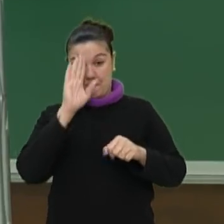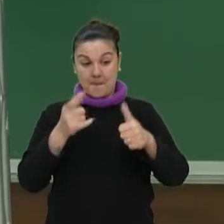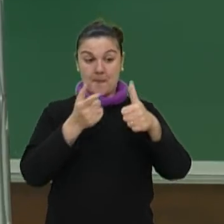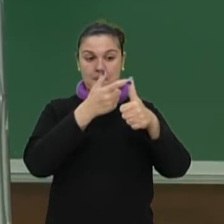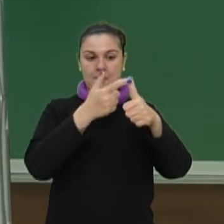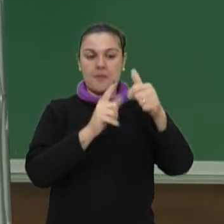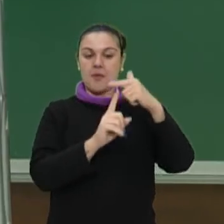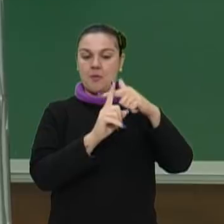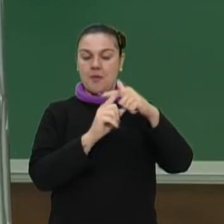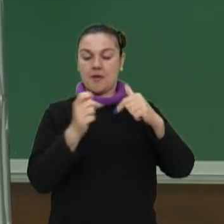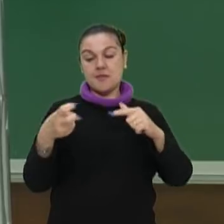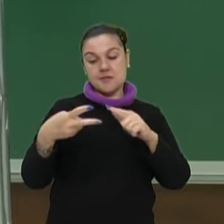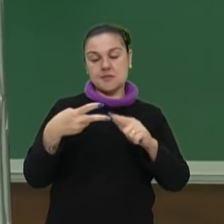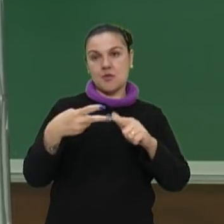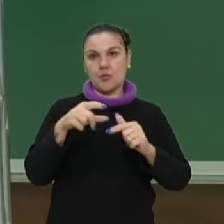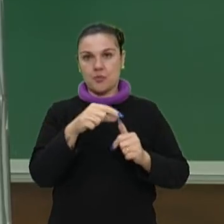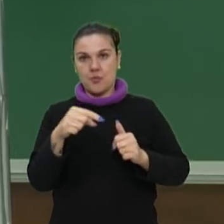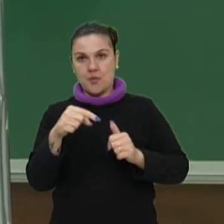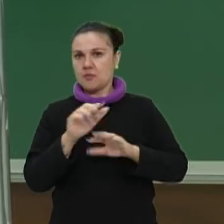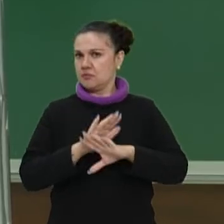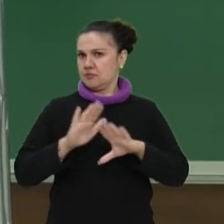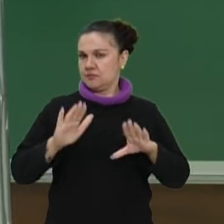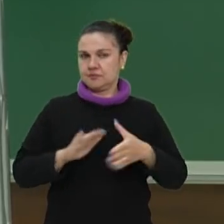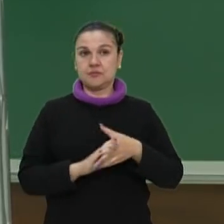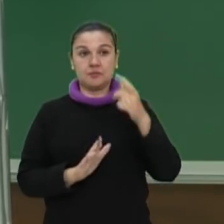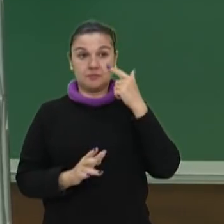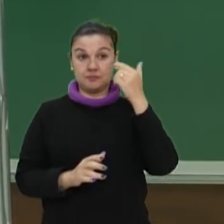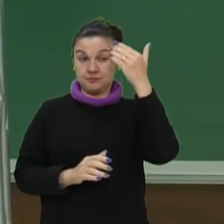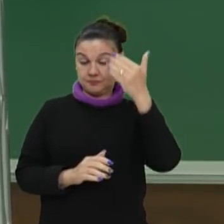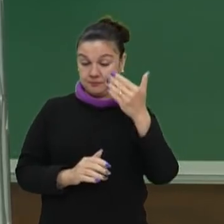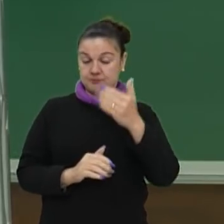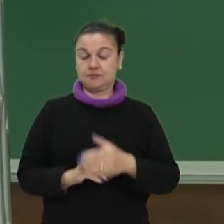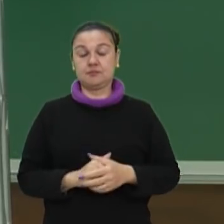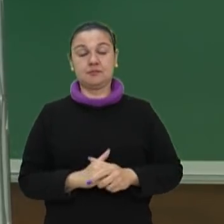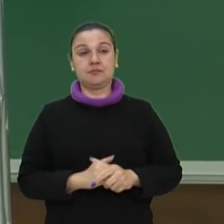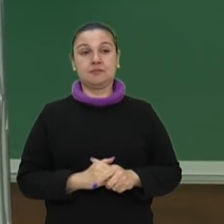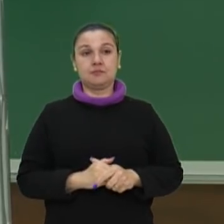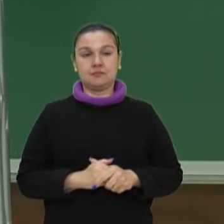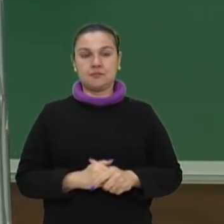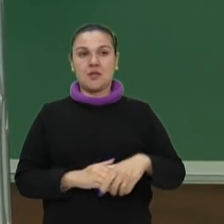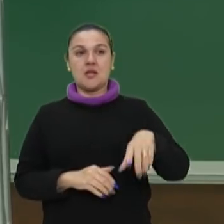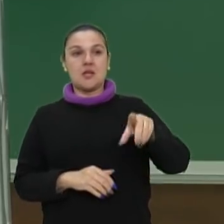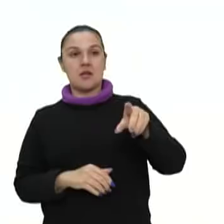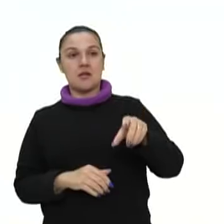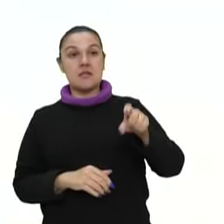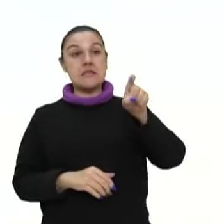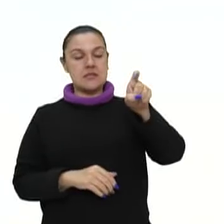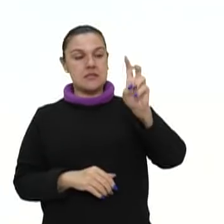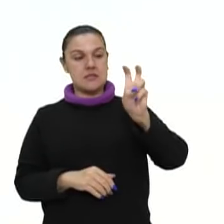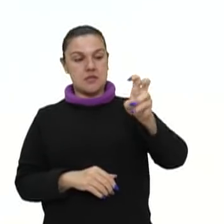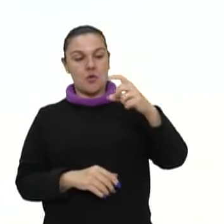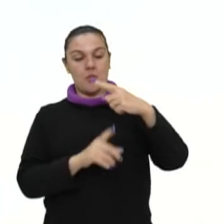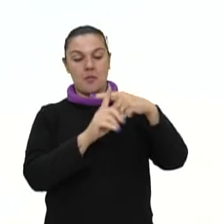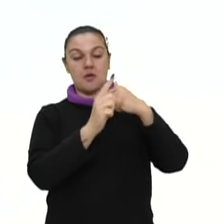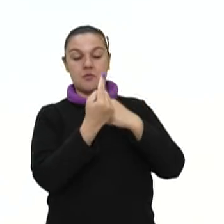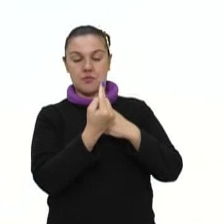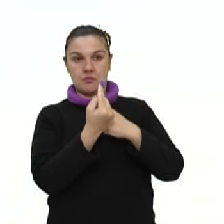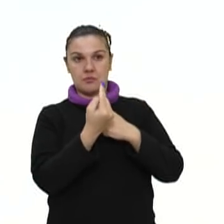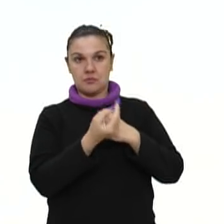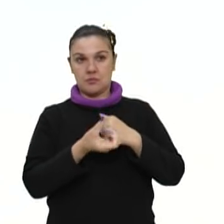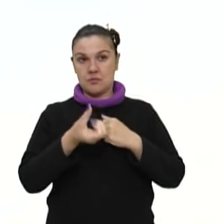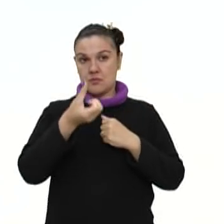depois utilizando apenas o menos, ok? Então vamos lá, utilizando só o mais eu encontro o x1. Vai ficar 5 mais